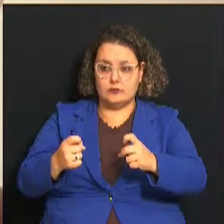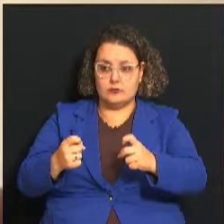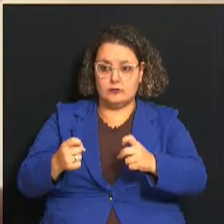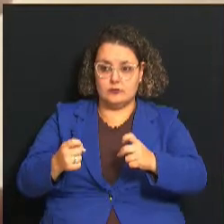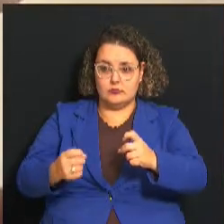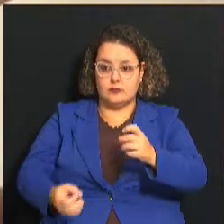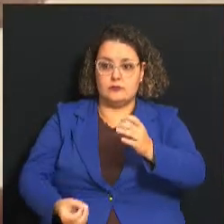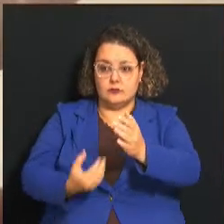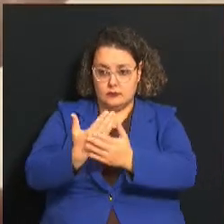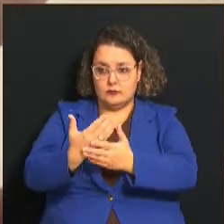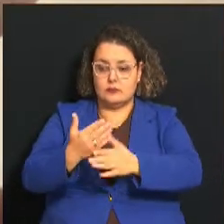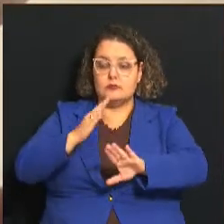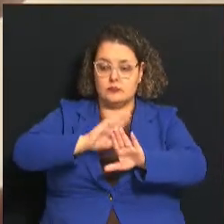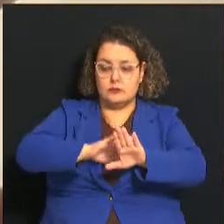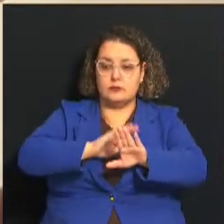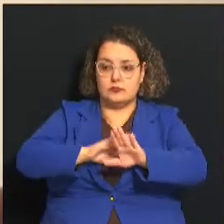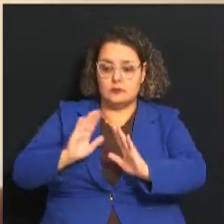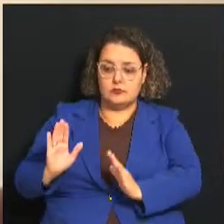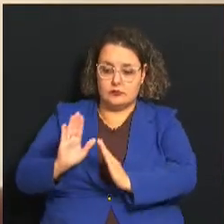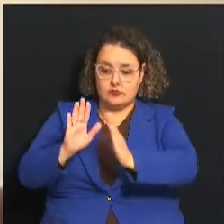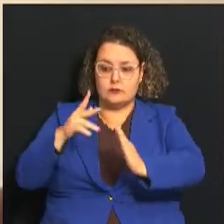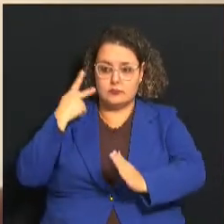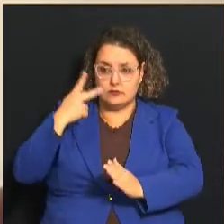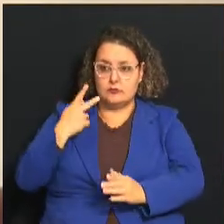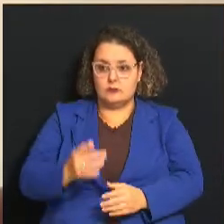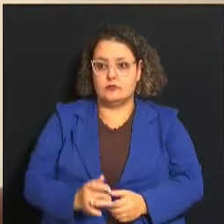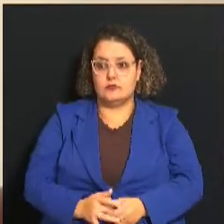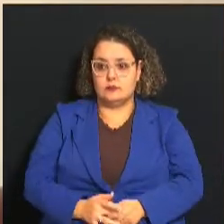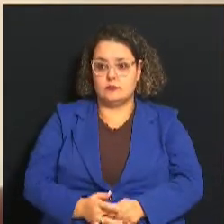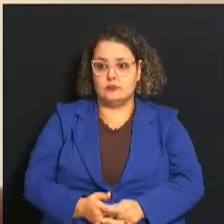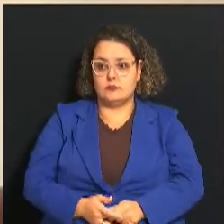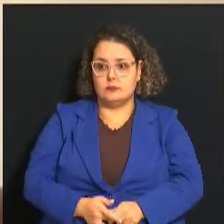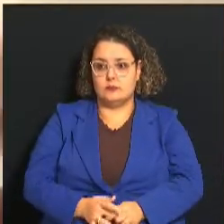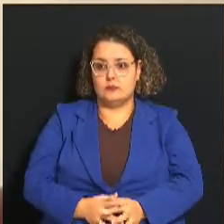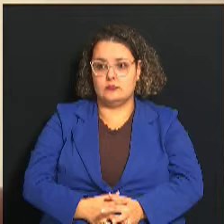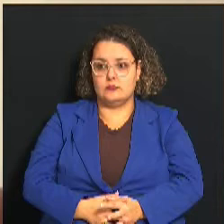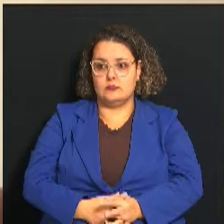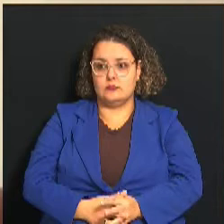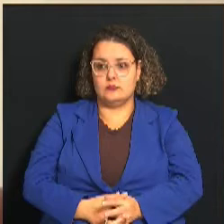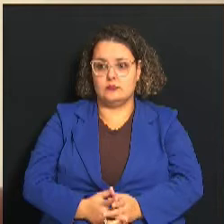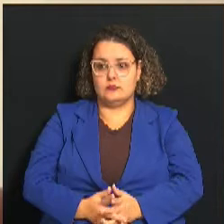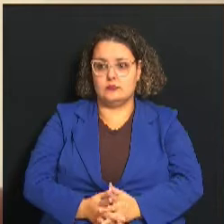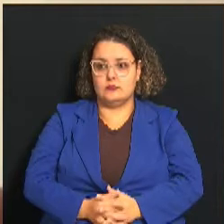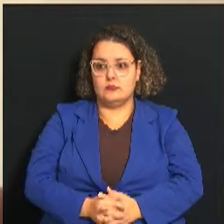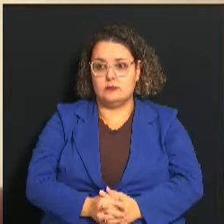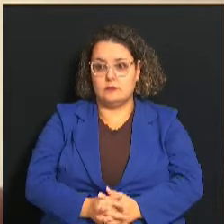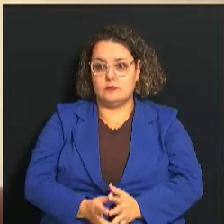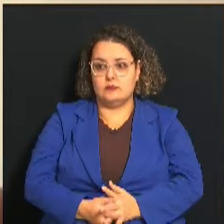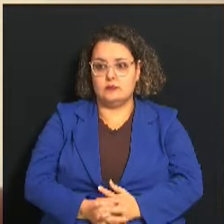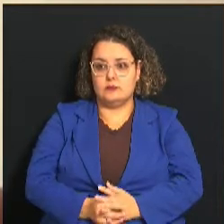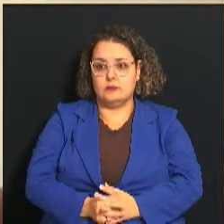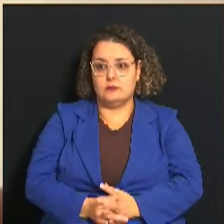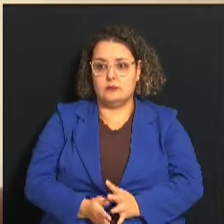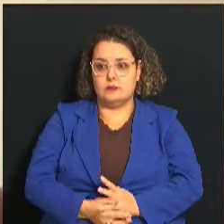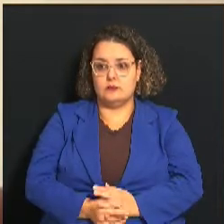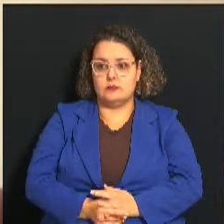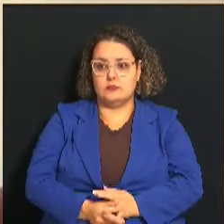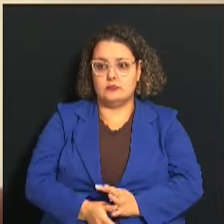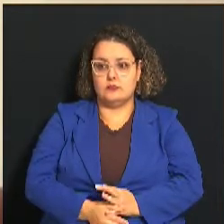originalmente partiu dessa frente parlamentar, lá que eu me lembro que fez esse mapeamento. Então, um